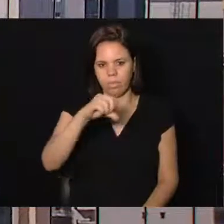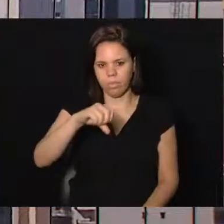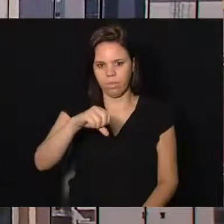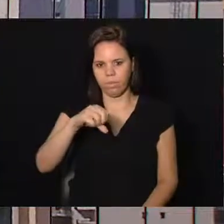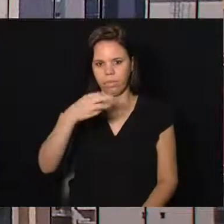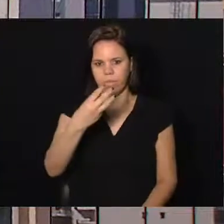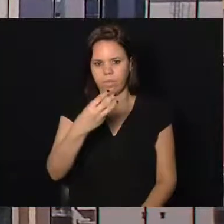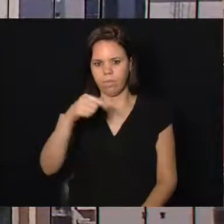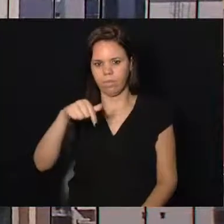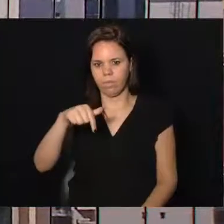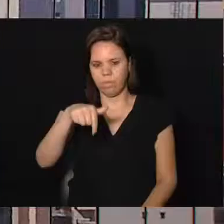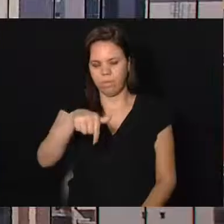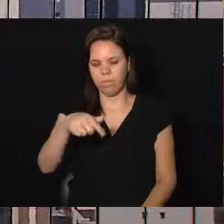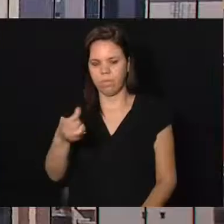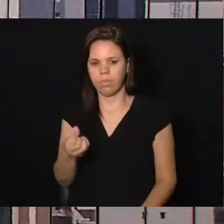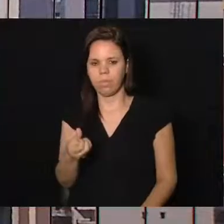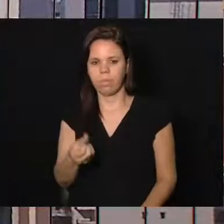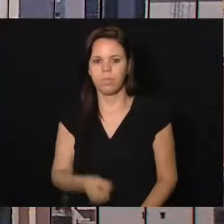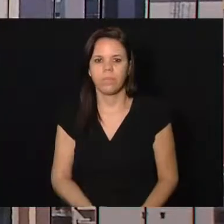97829-3776.